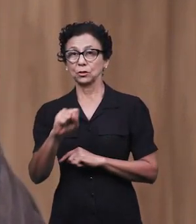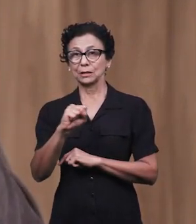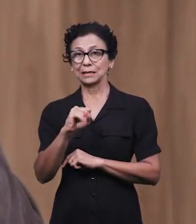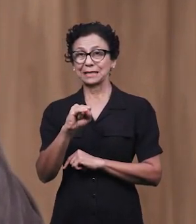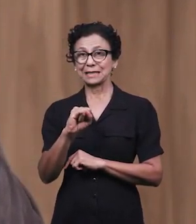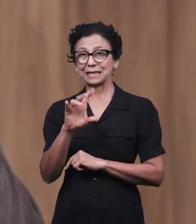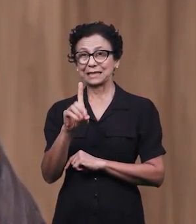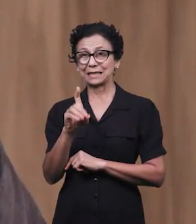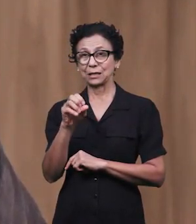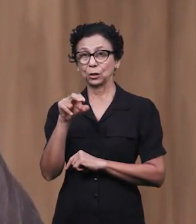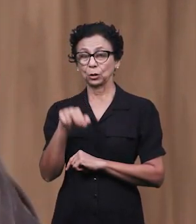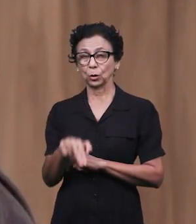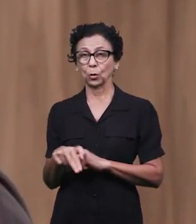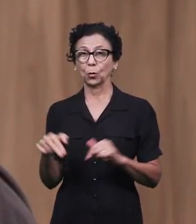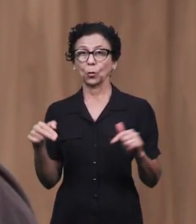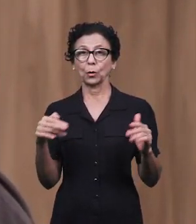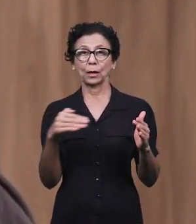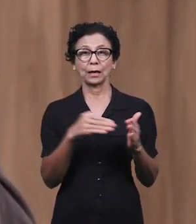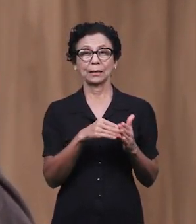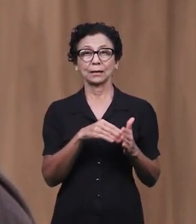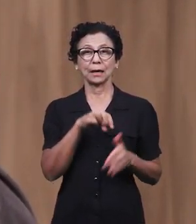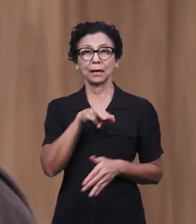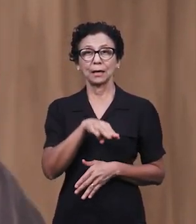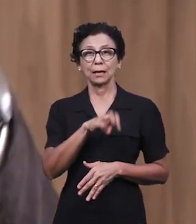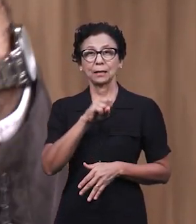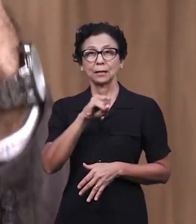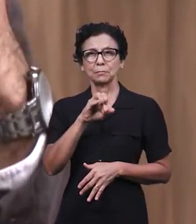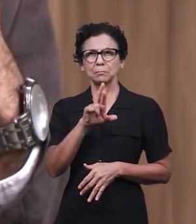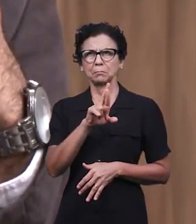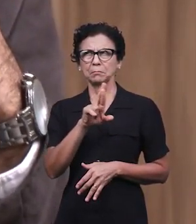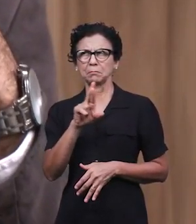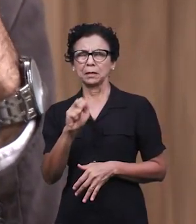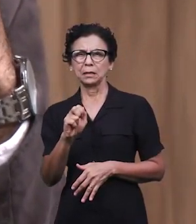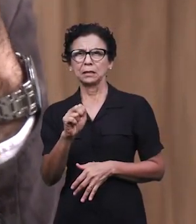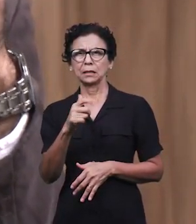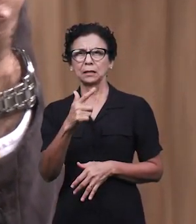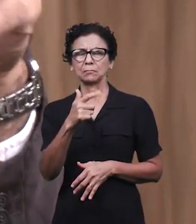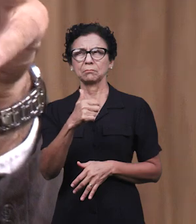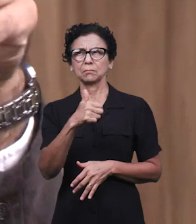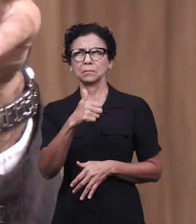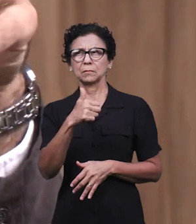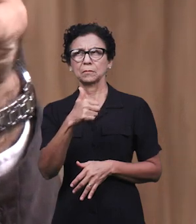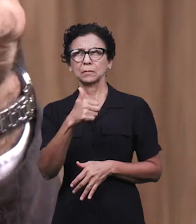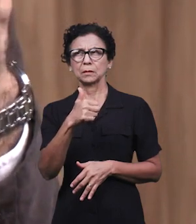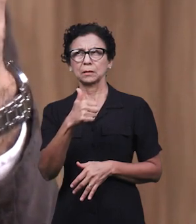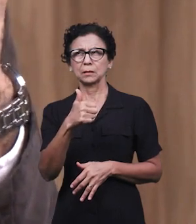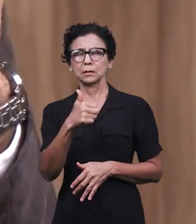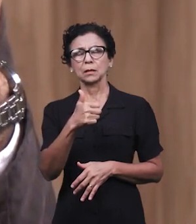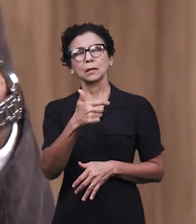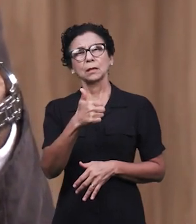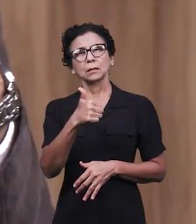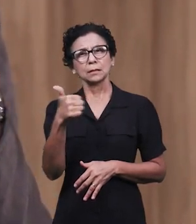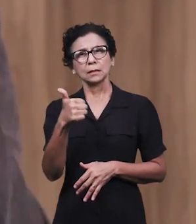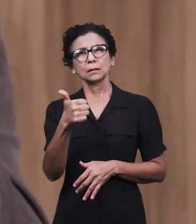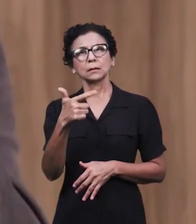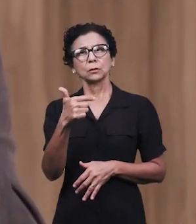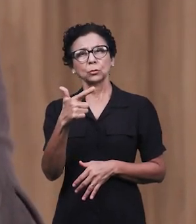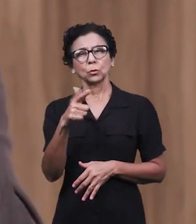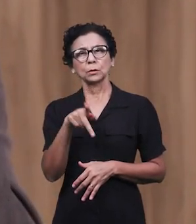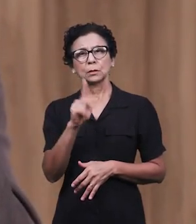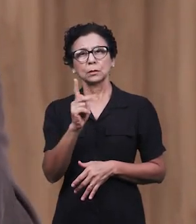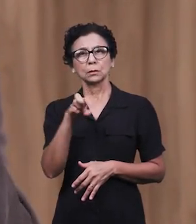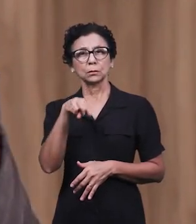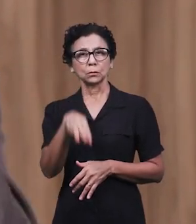aqui um navio cerealista, um navio graneleiro, porque posteriormente eles começam a jogar as cargas de